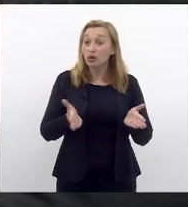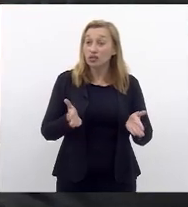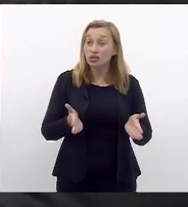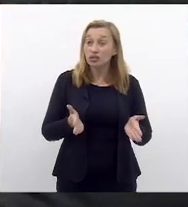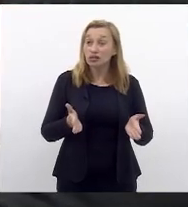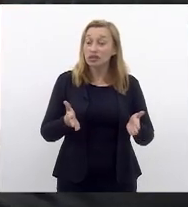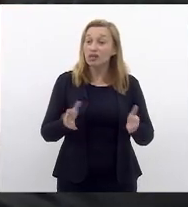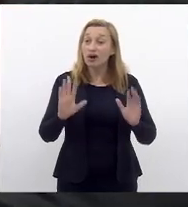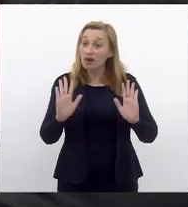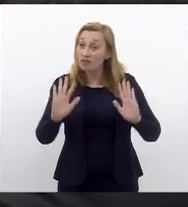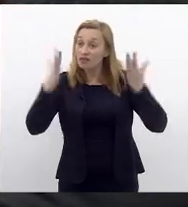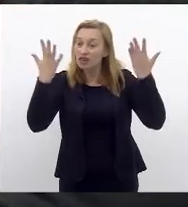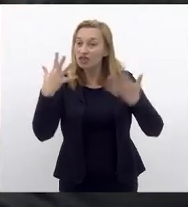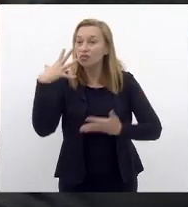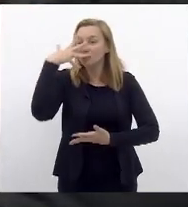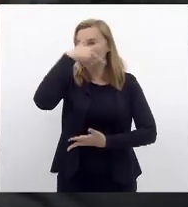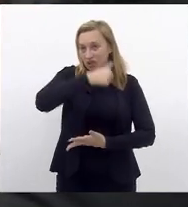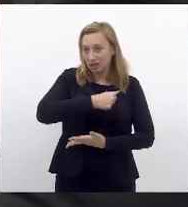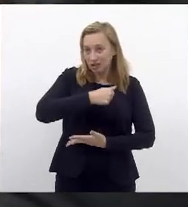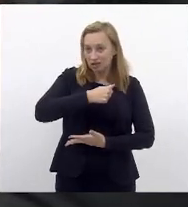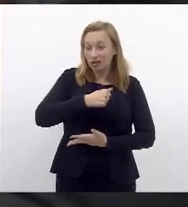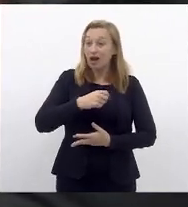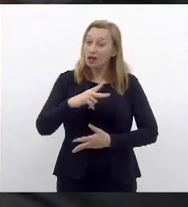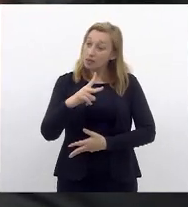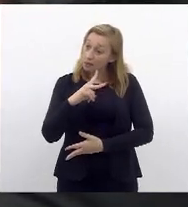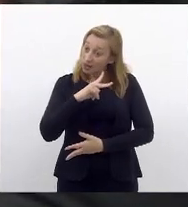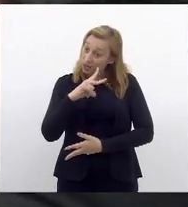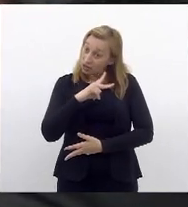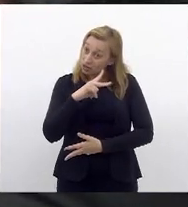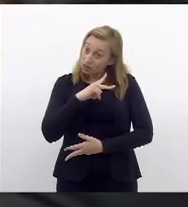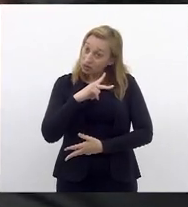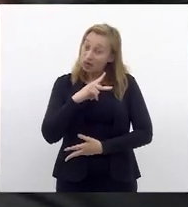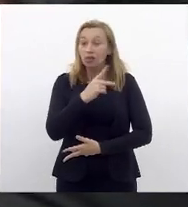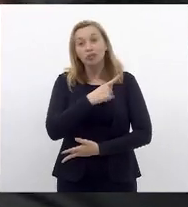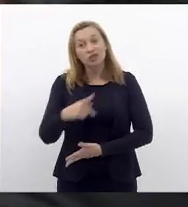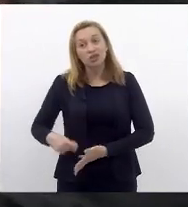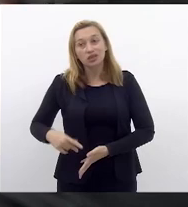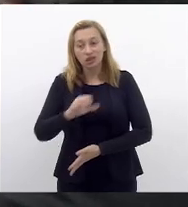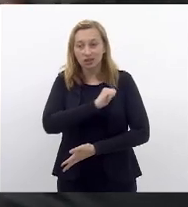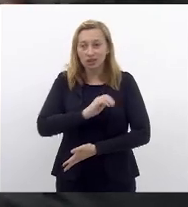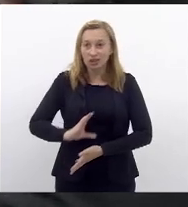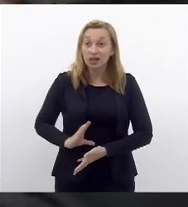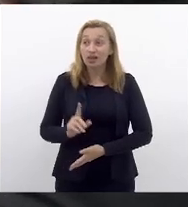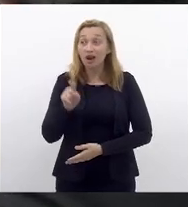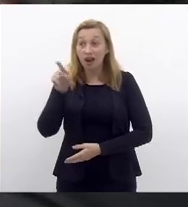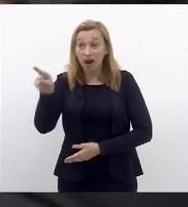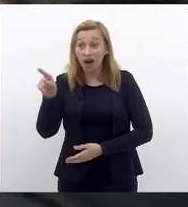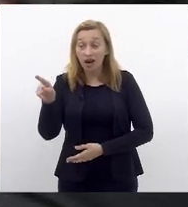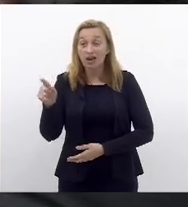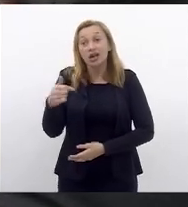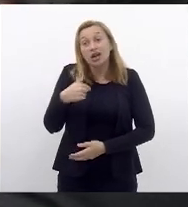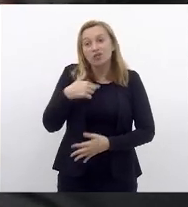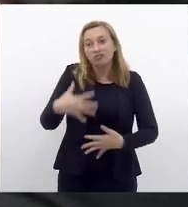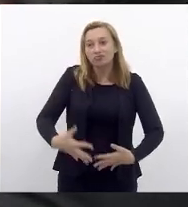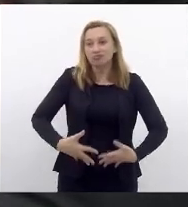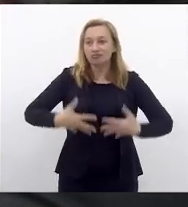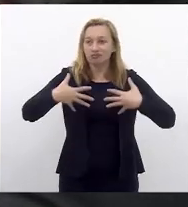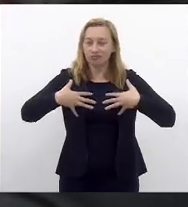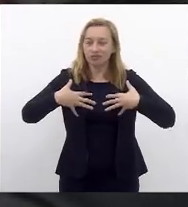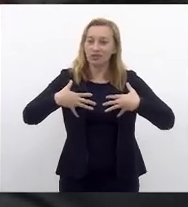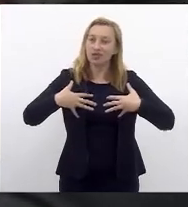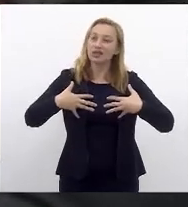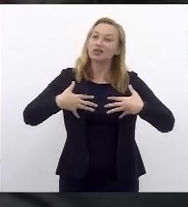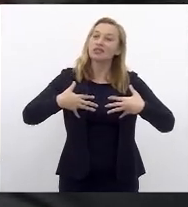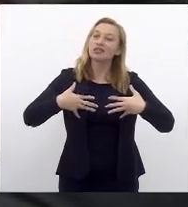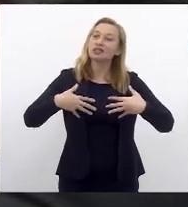uma festa muito bonita, muito particular. O presidente André Ciriano estará lá e eu terei prazer de fazer